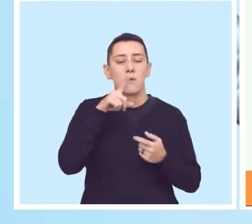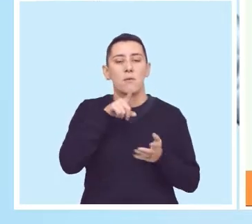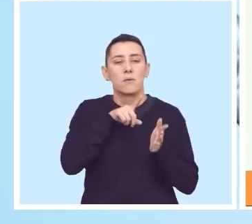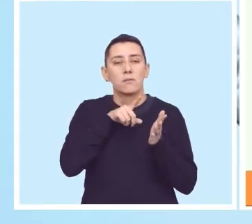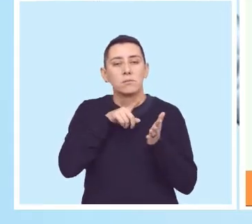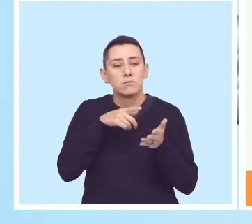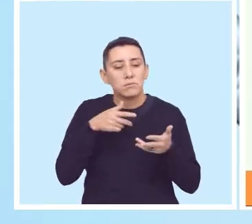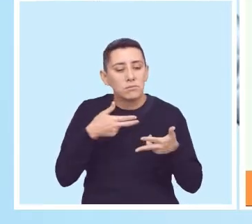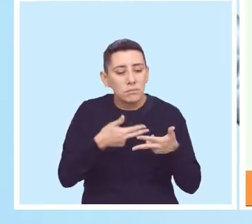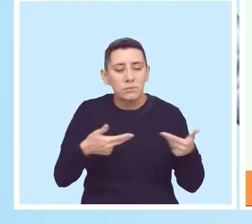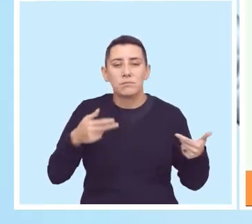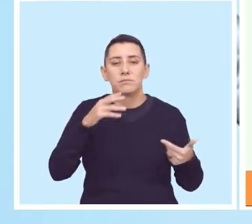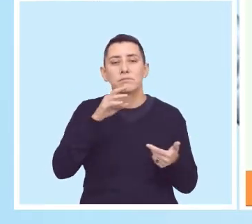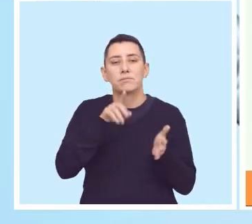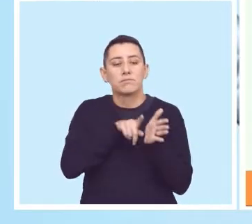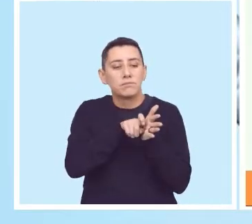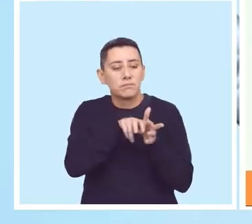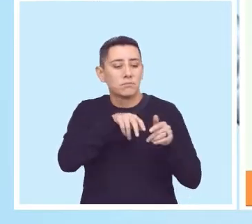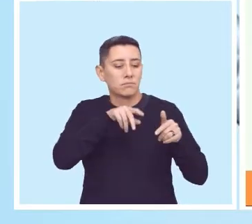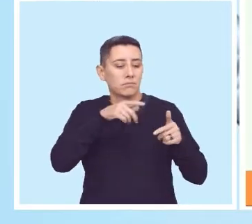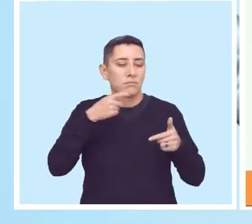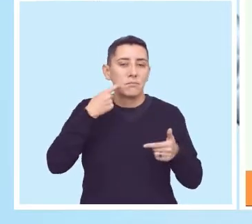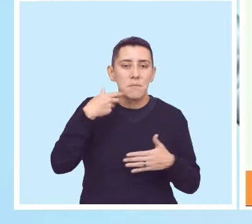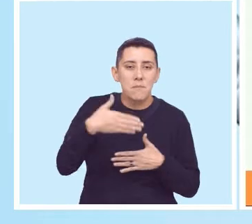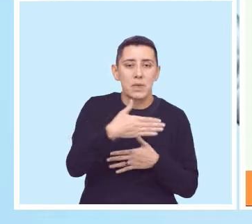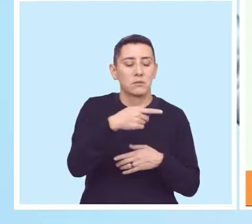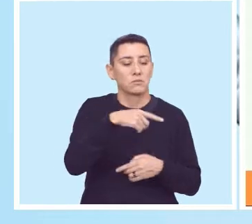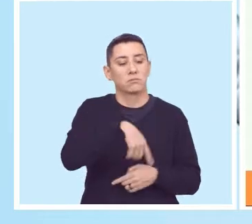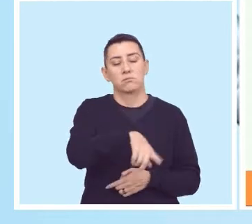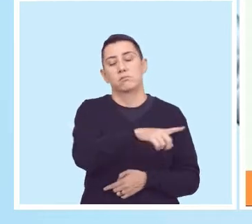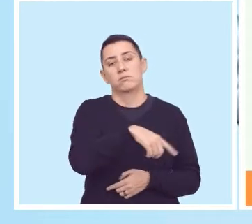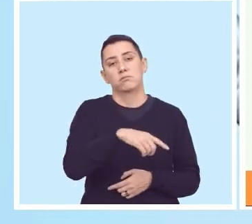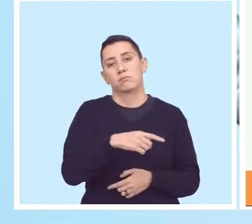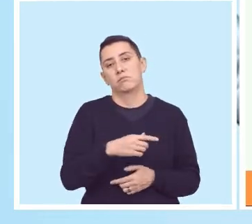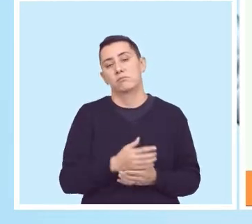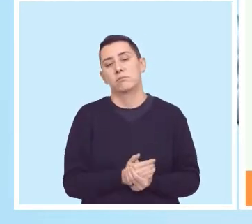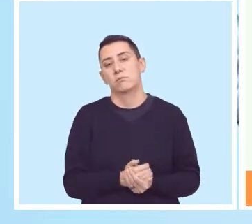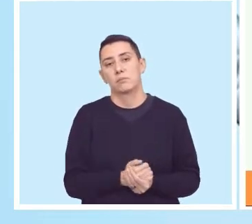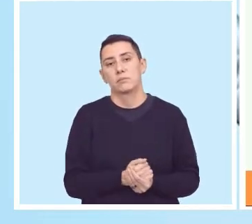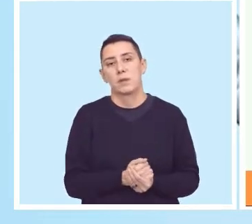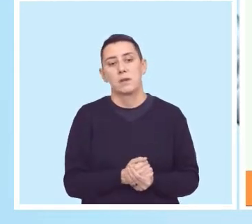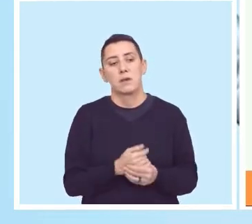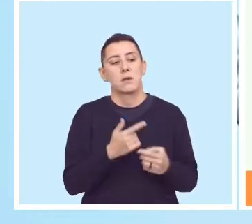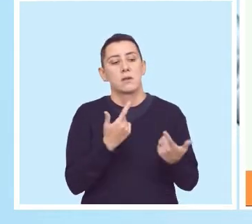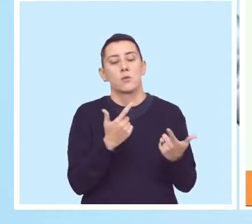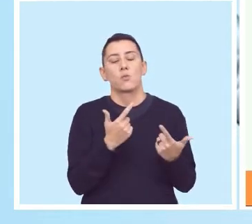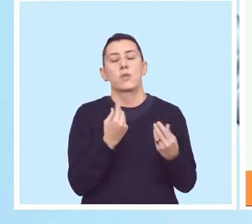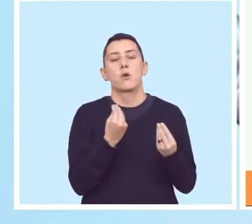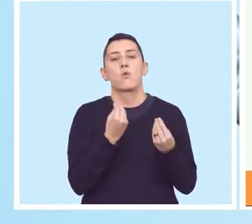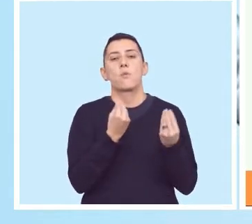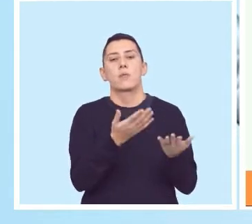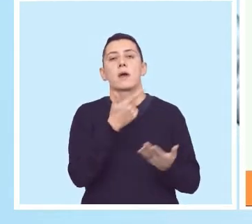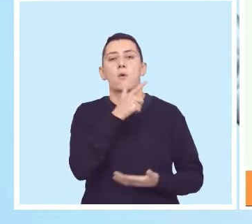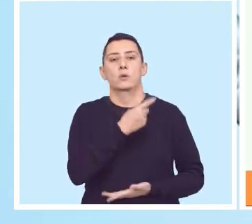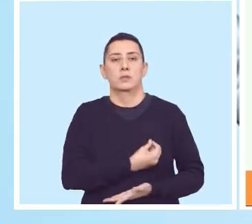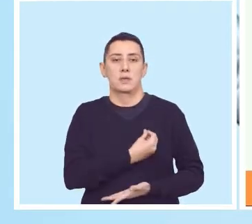principalmente na nossa região, obter a principal proteína de consumo